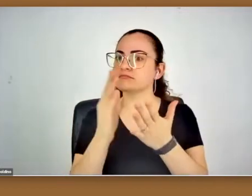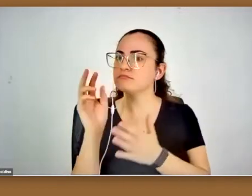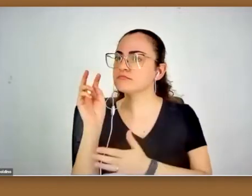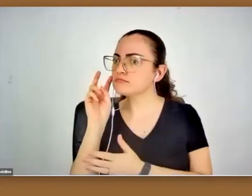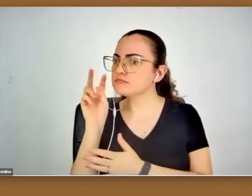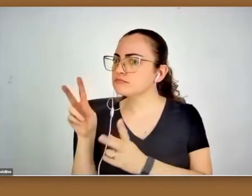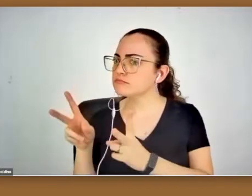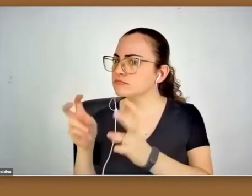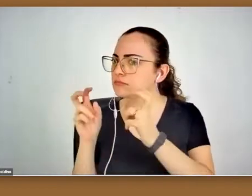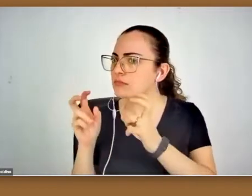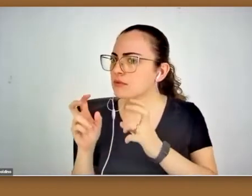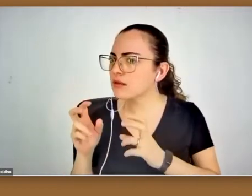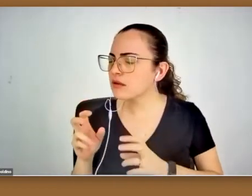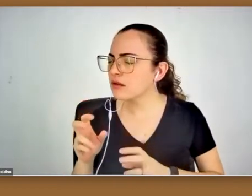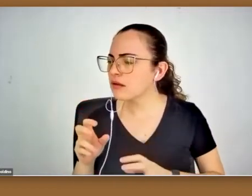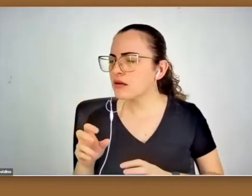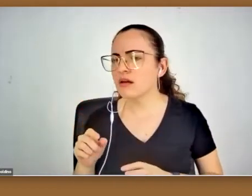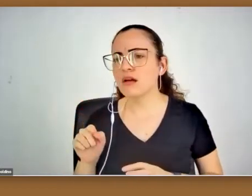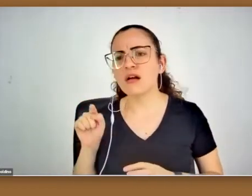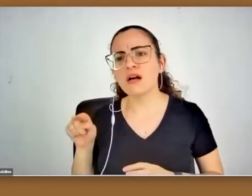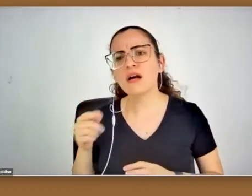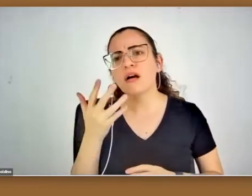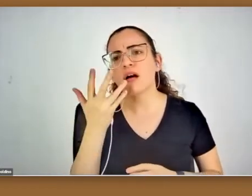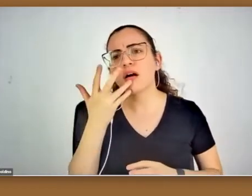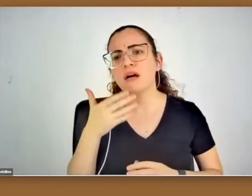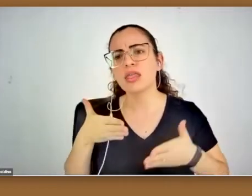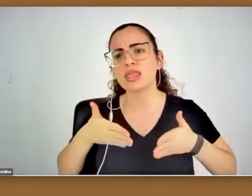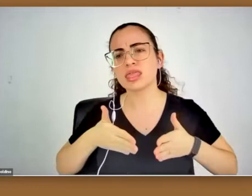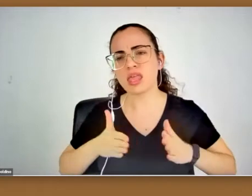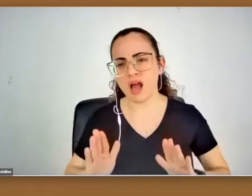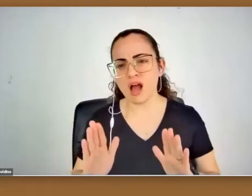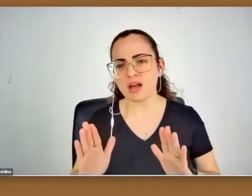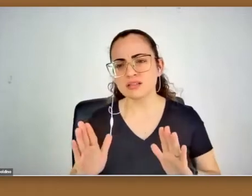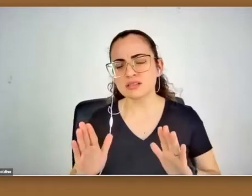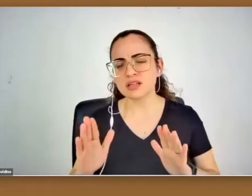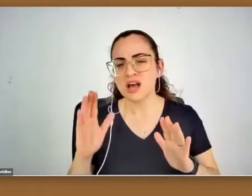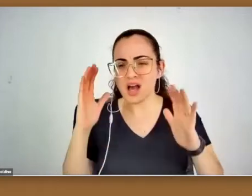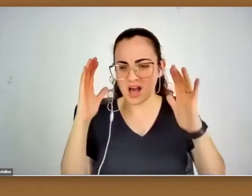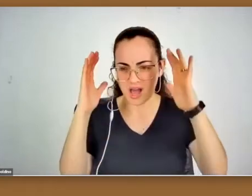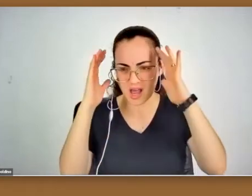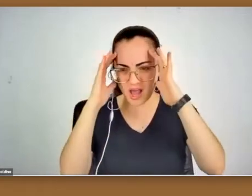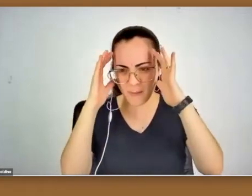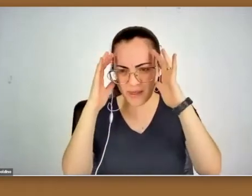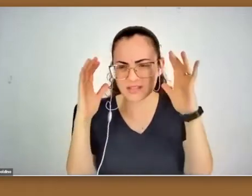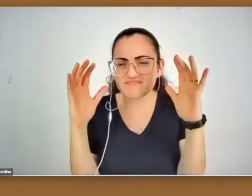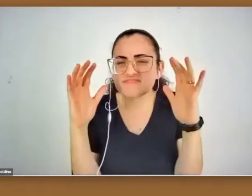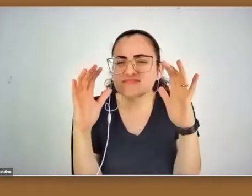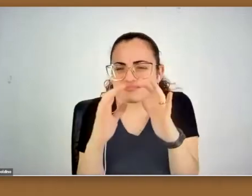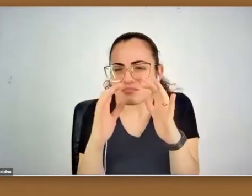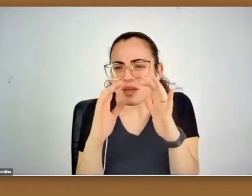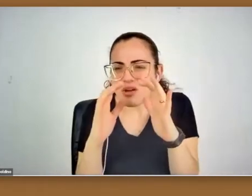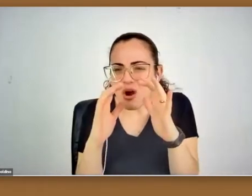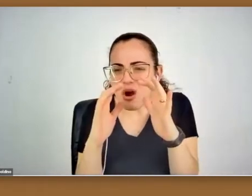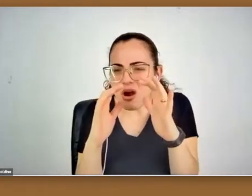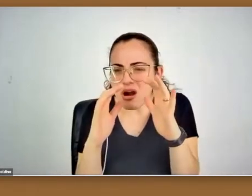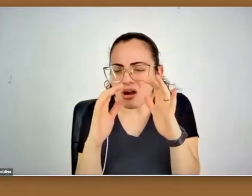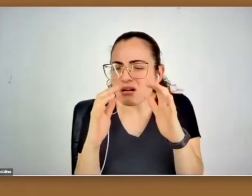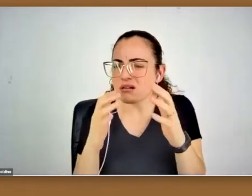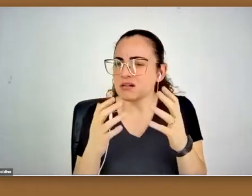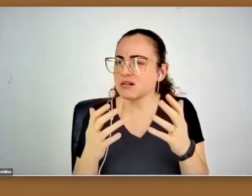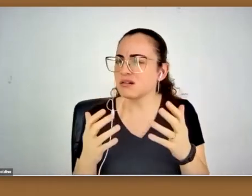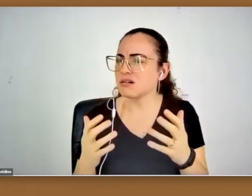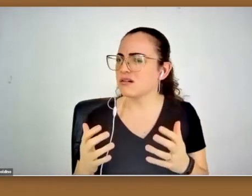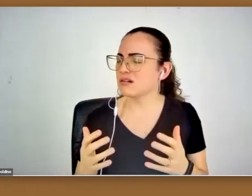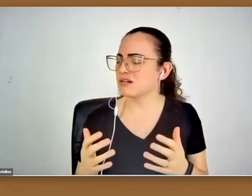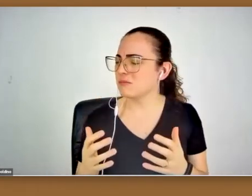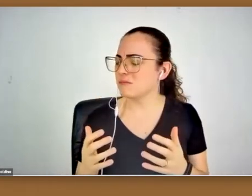criança com microcefalia, né? E aí veio um alerta. O que está acontecendo, né?